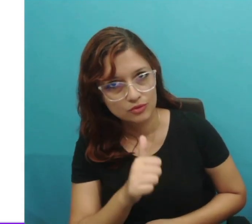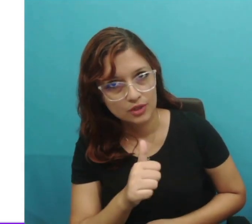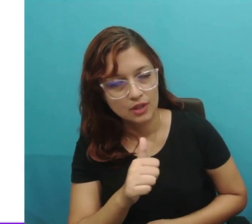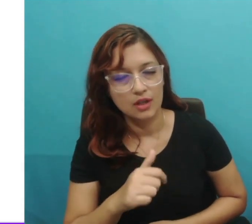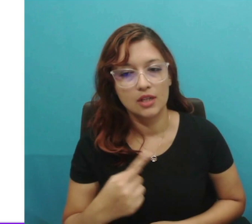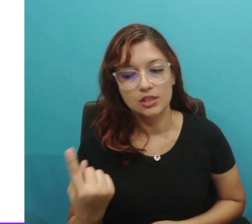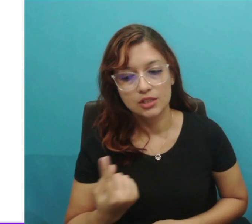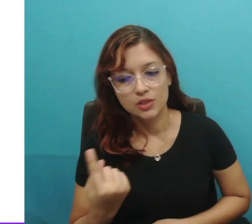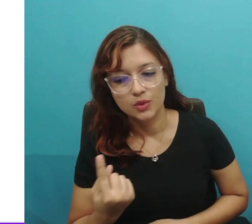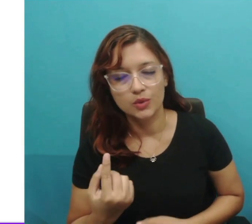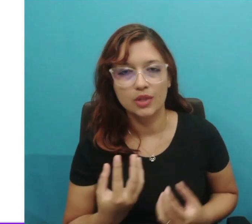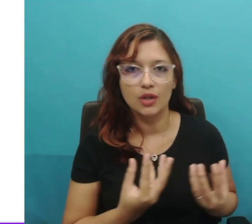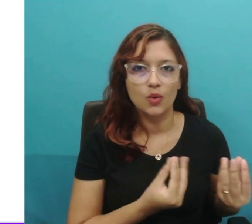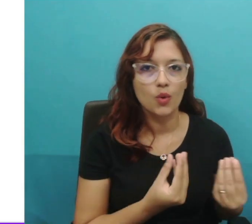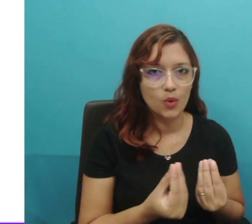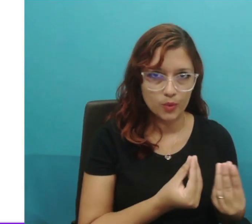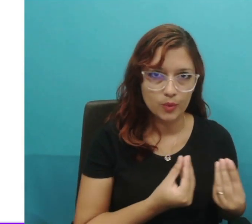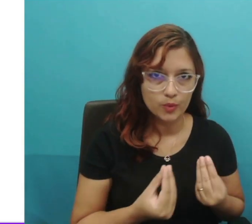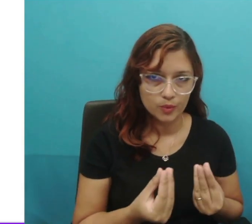Então, eles se referem